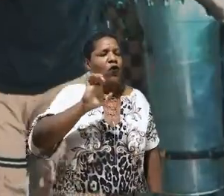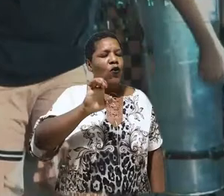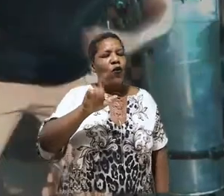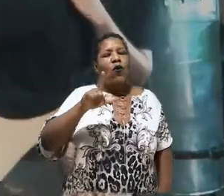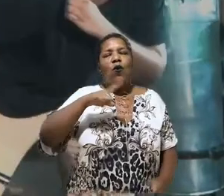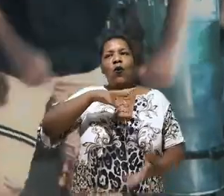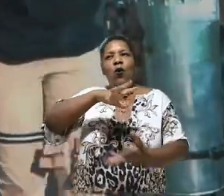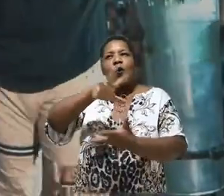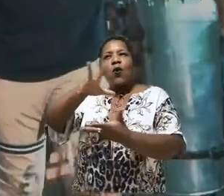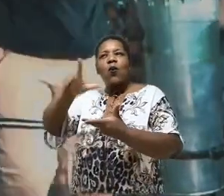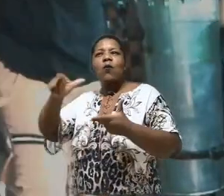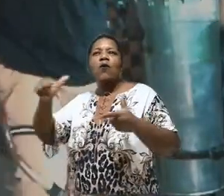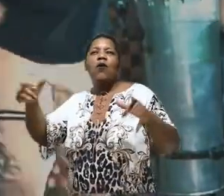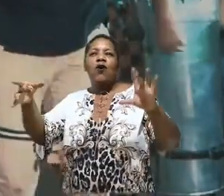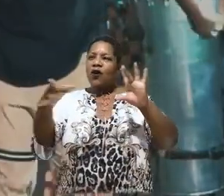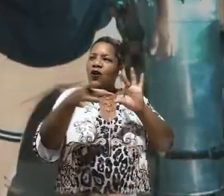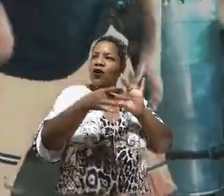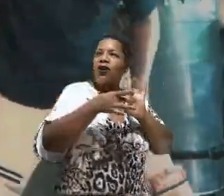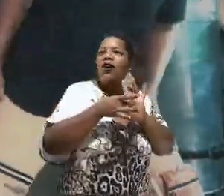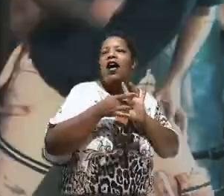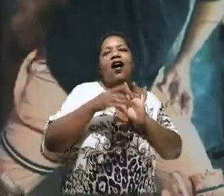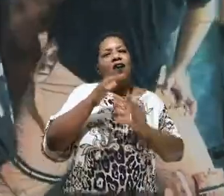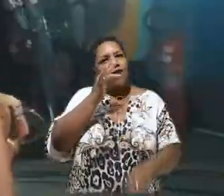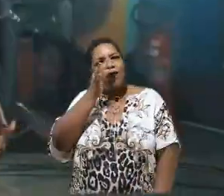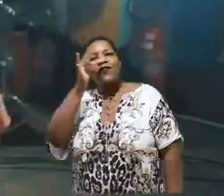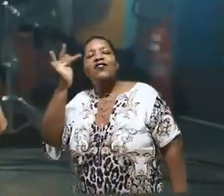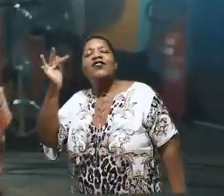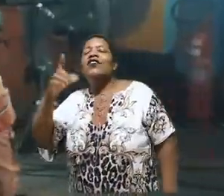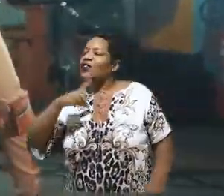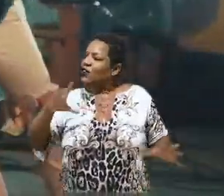ligo todo enrolado ó